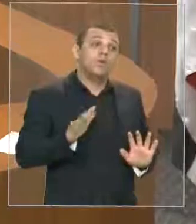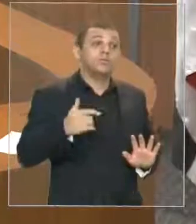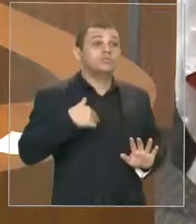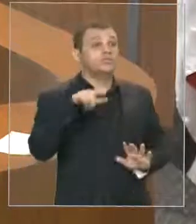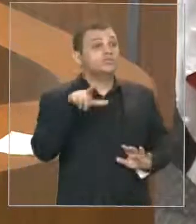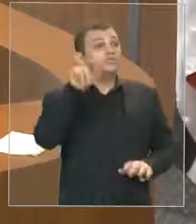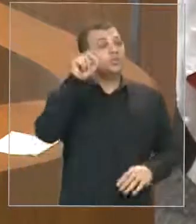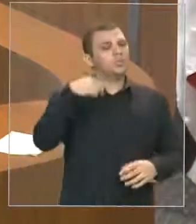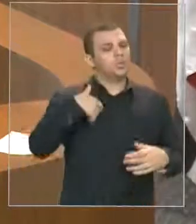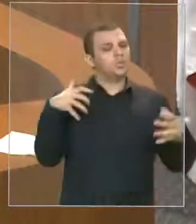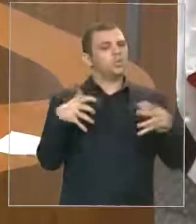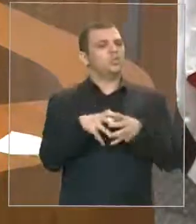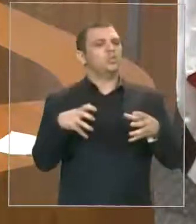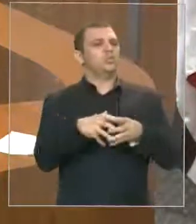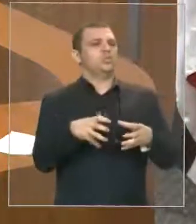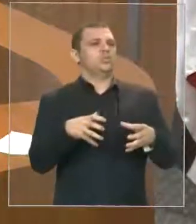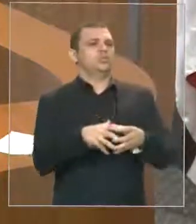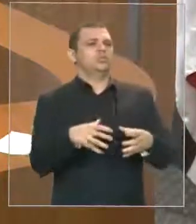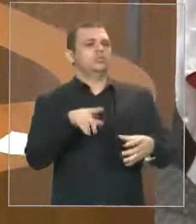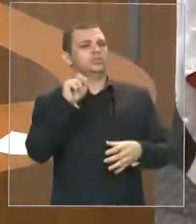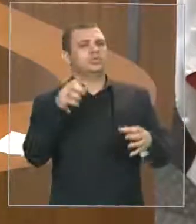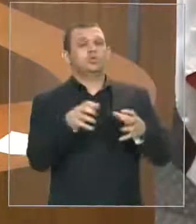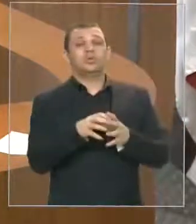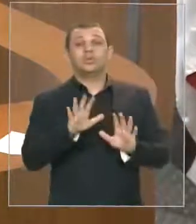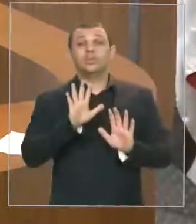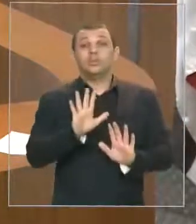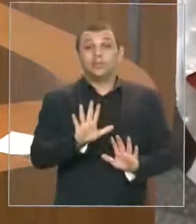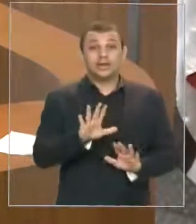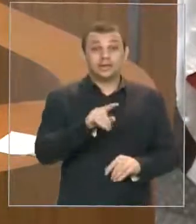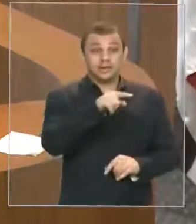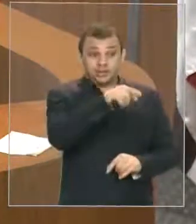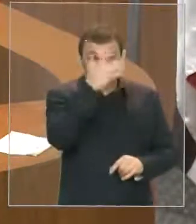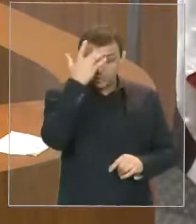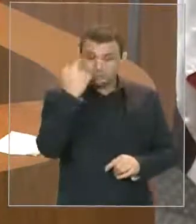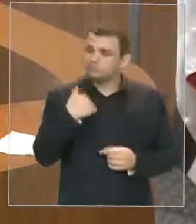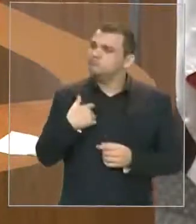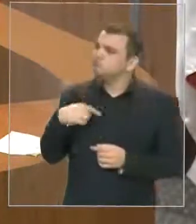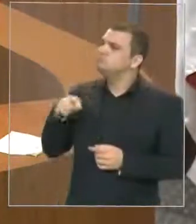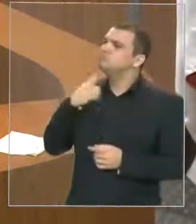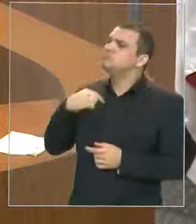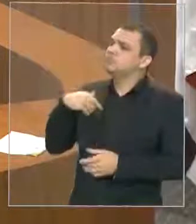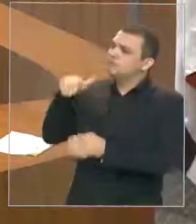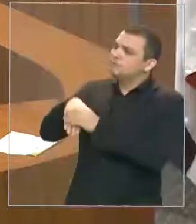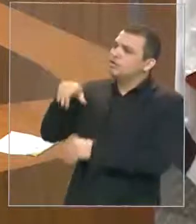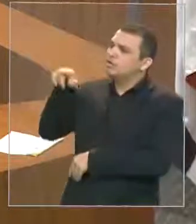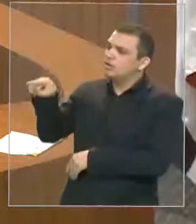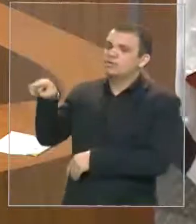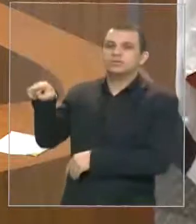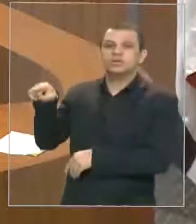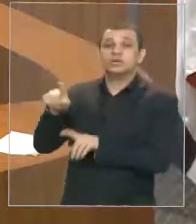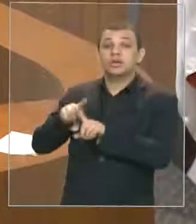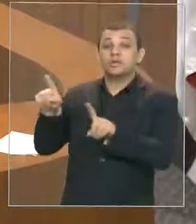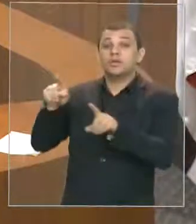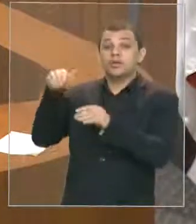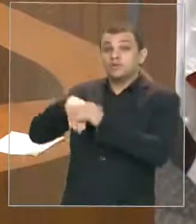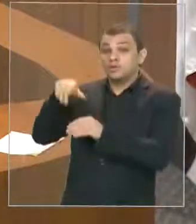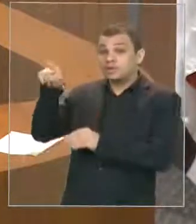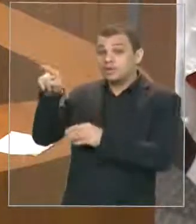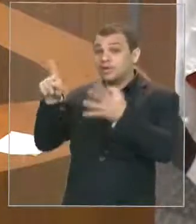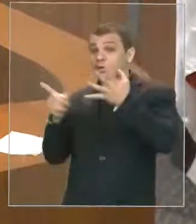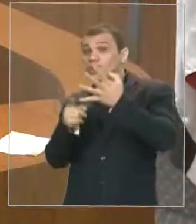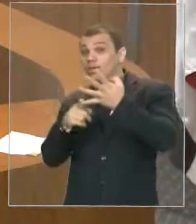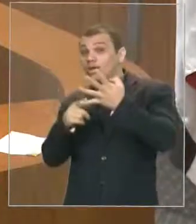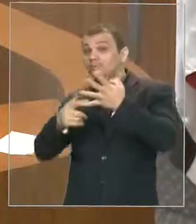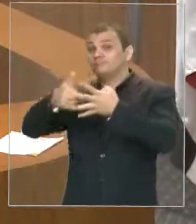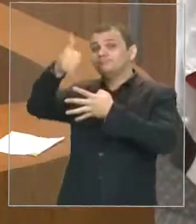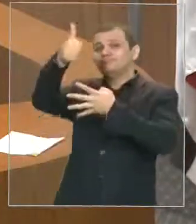lhe eleger sem antes eleger nós três que estamos na sua frente da lista. Isso, para mim, é antidemocrático, porque passa de